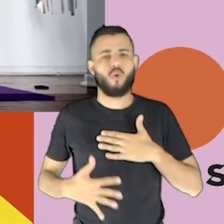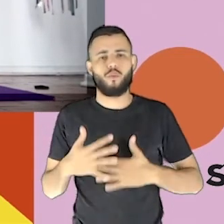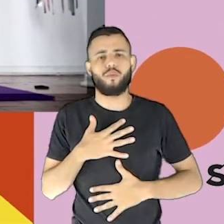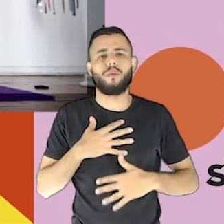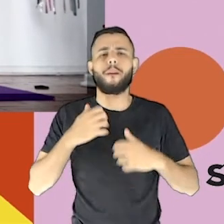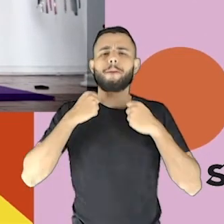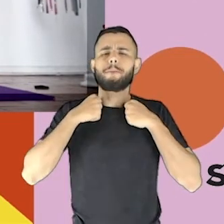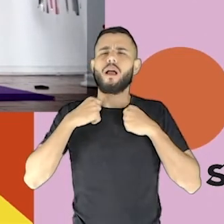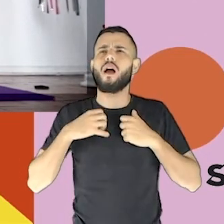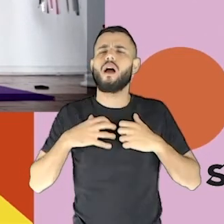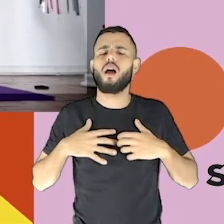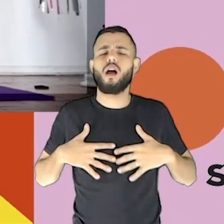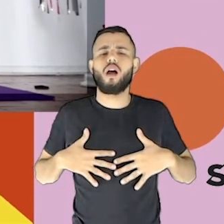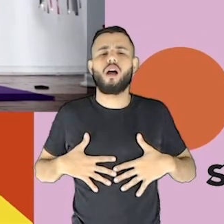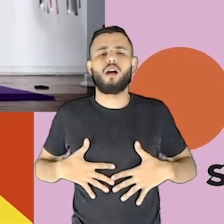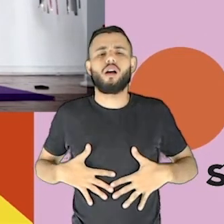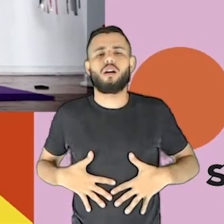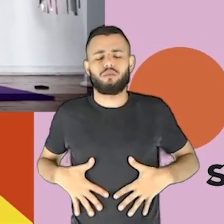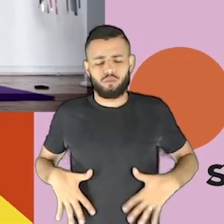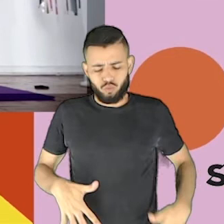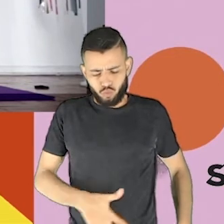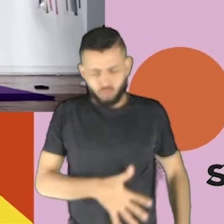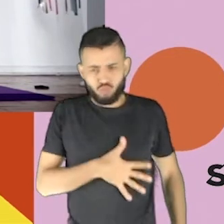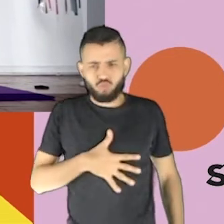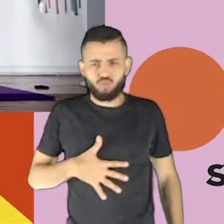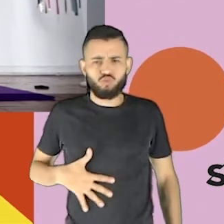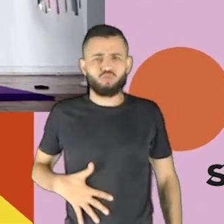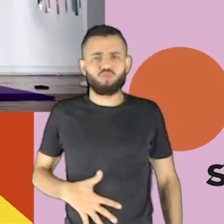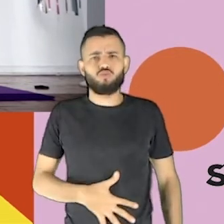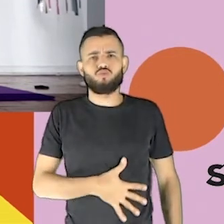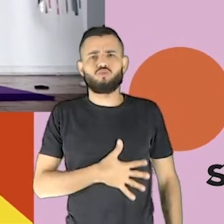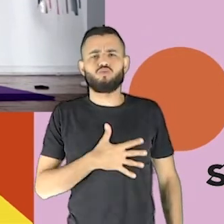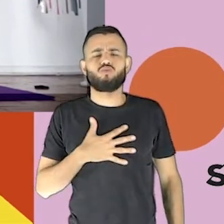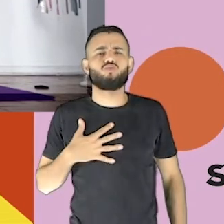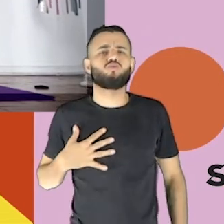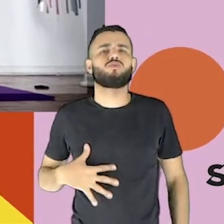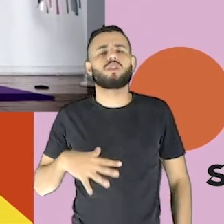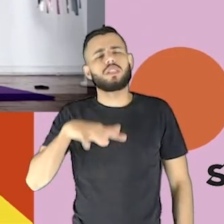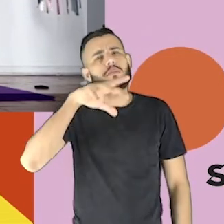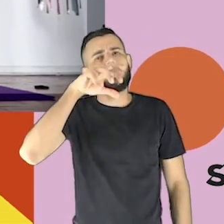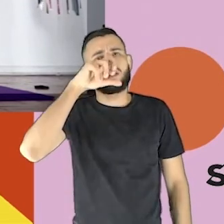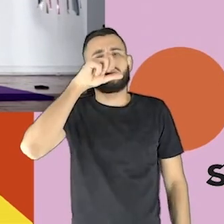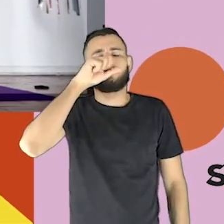inundando seu quadril, o ar genital, a sua barriga, respira aqui.